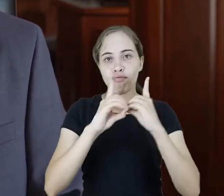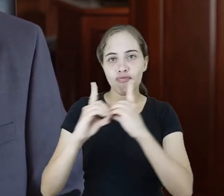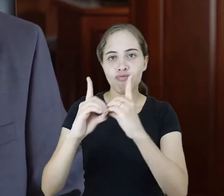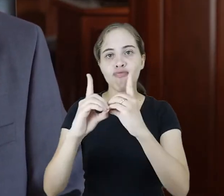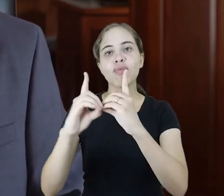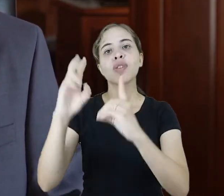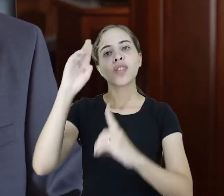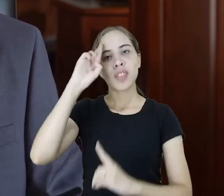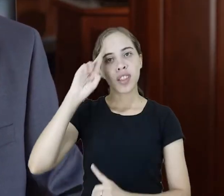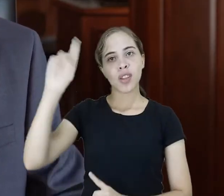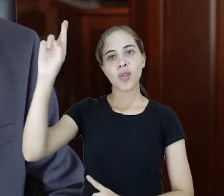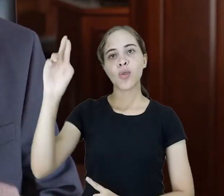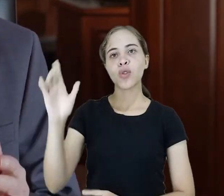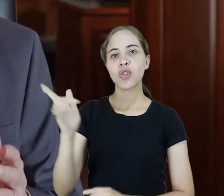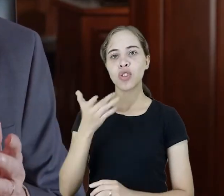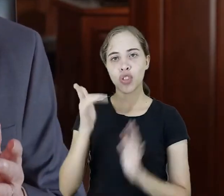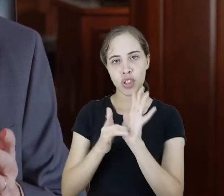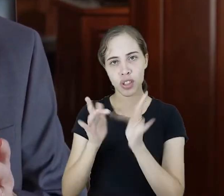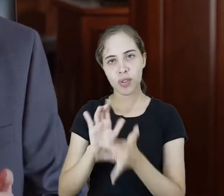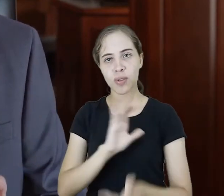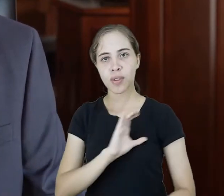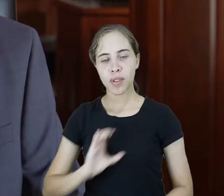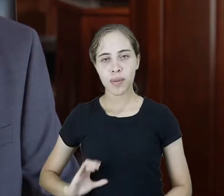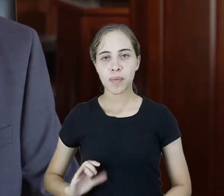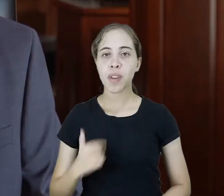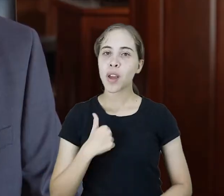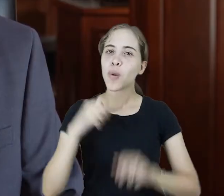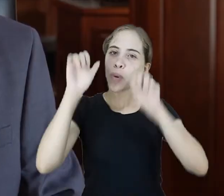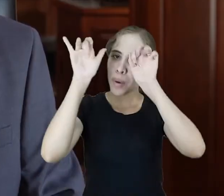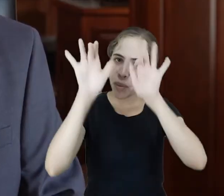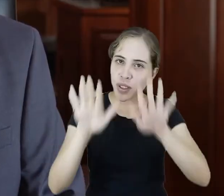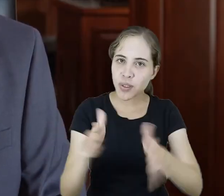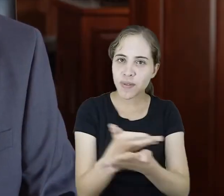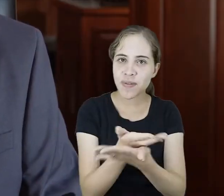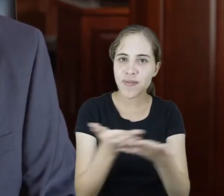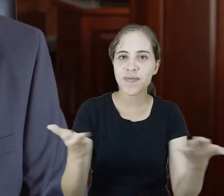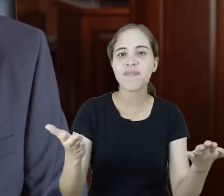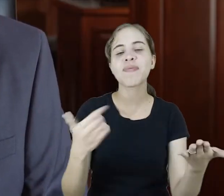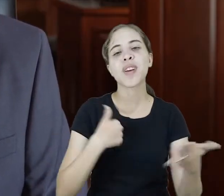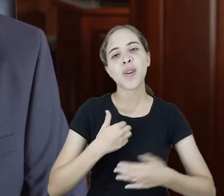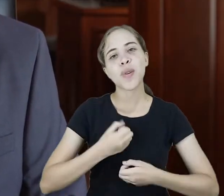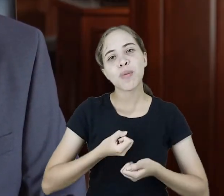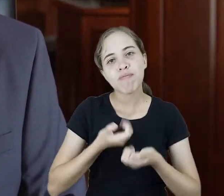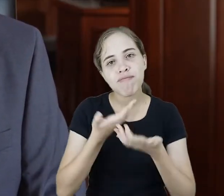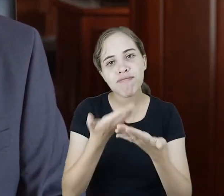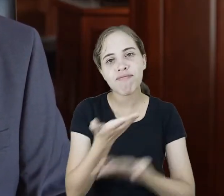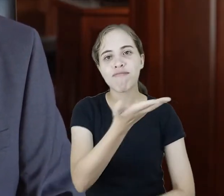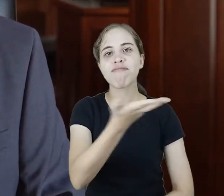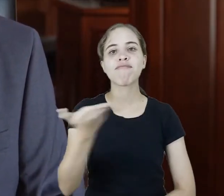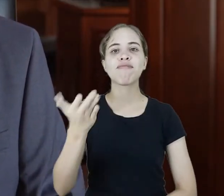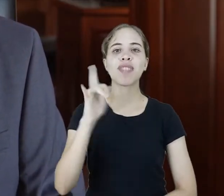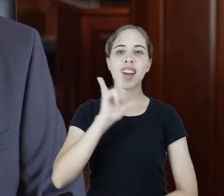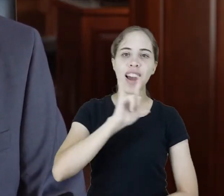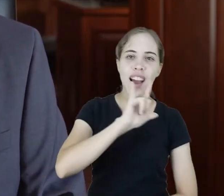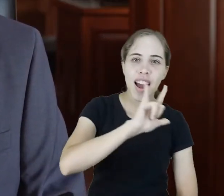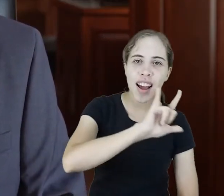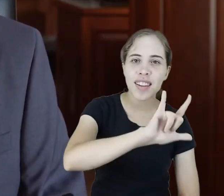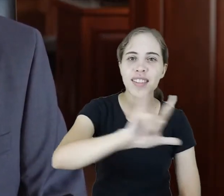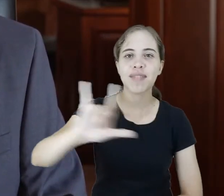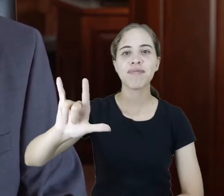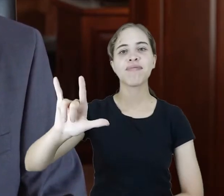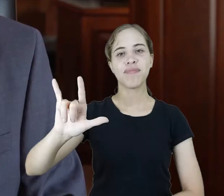do Senhor Jesus Cristo. Eu os abençoo e expresso o meu amor por cada